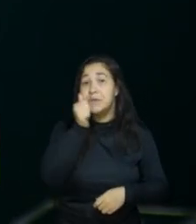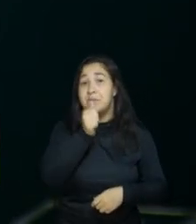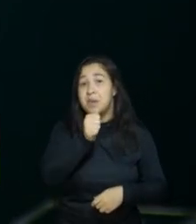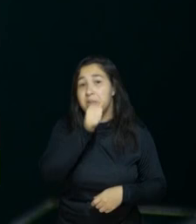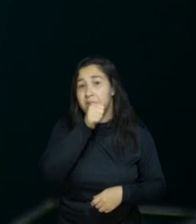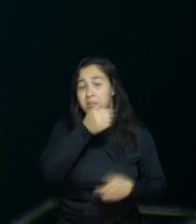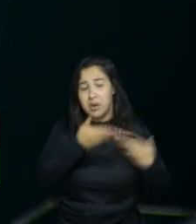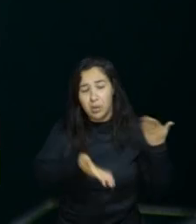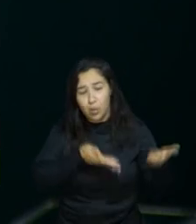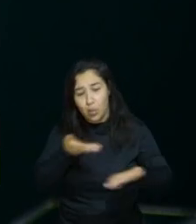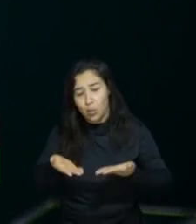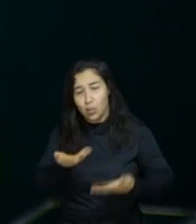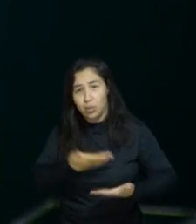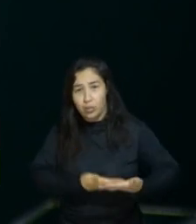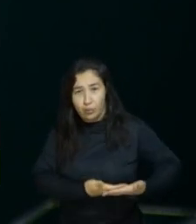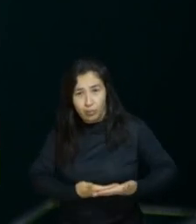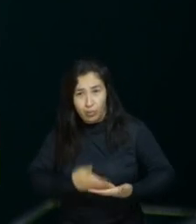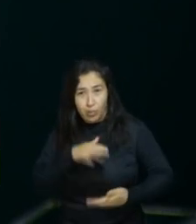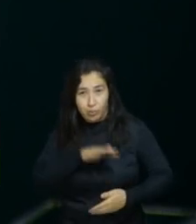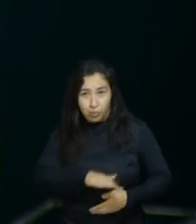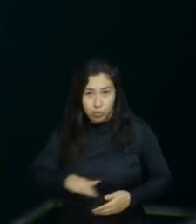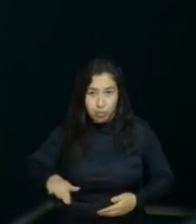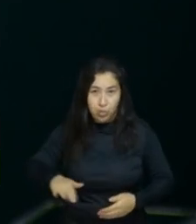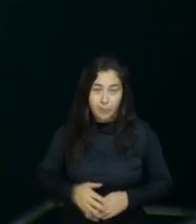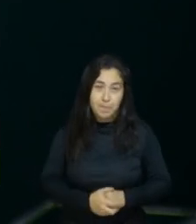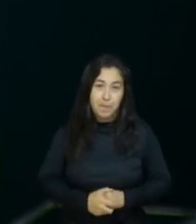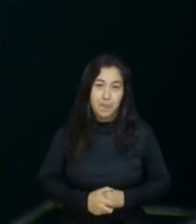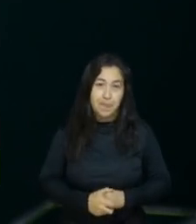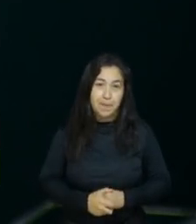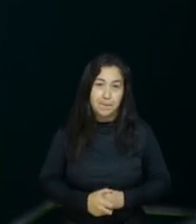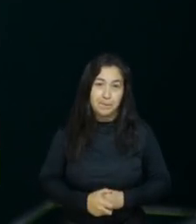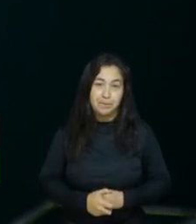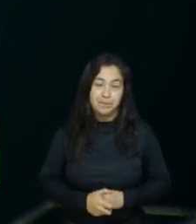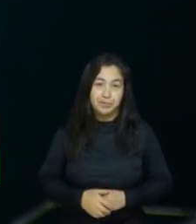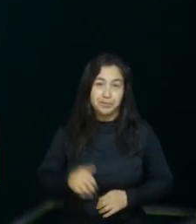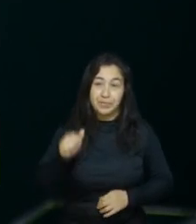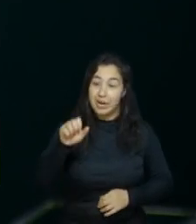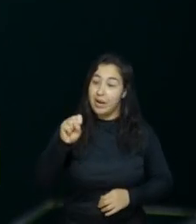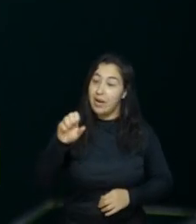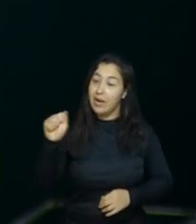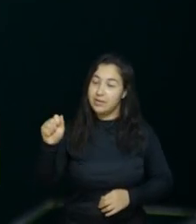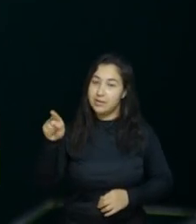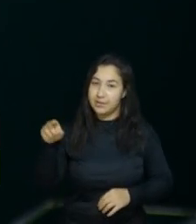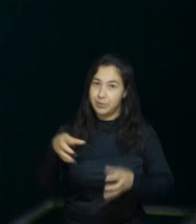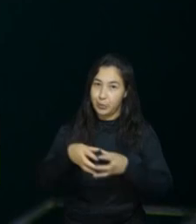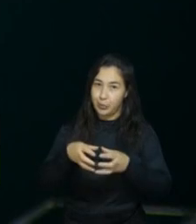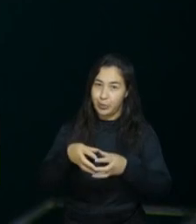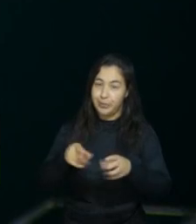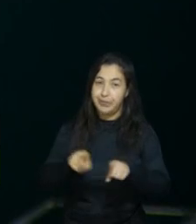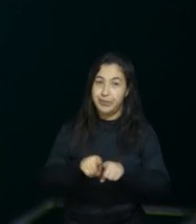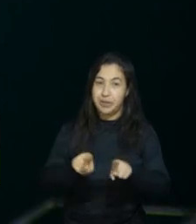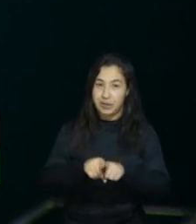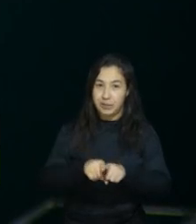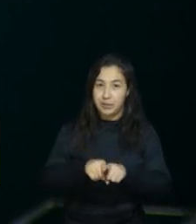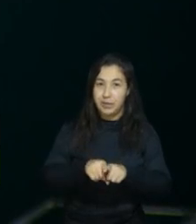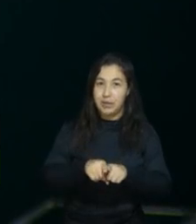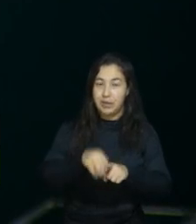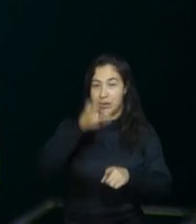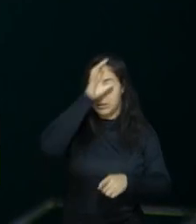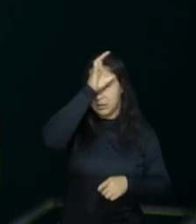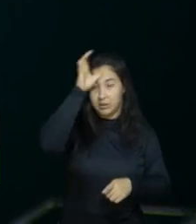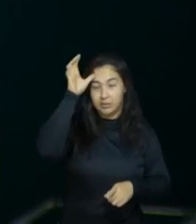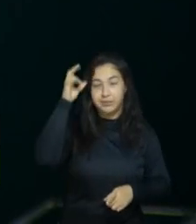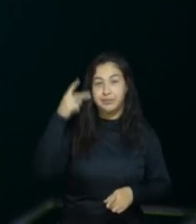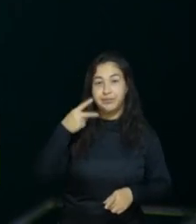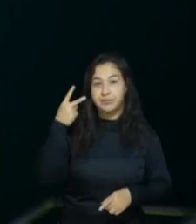cuidar dos seus pequenos. Isso é importante. Casa do Aconchego, ASA. CDL, a Câmara de Diretores Logistas de Blumenau,